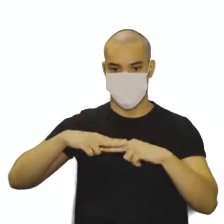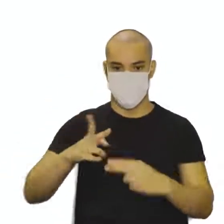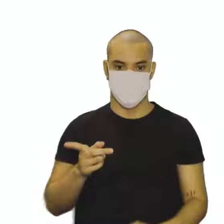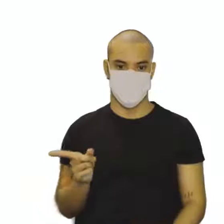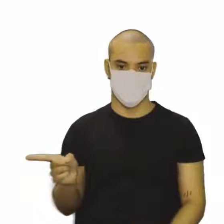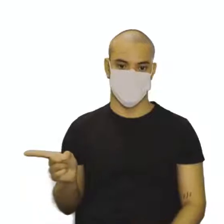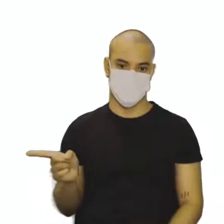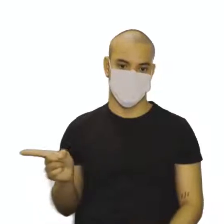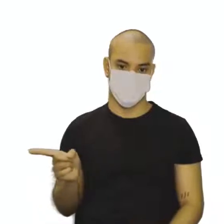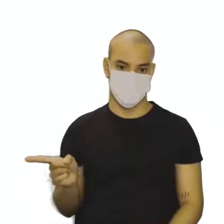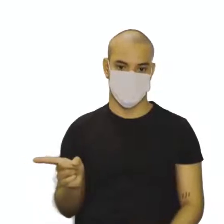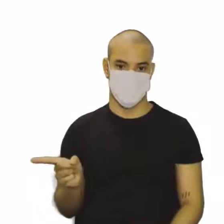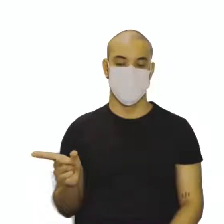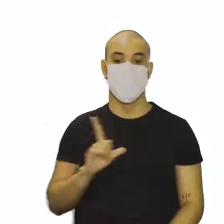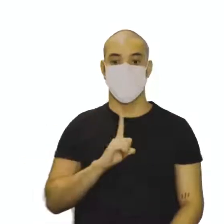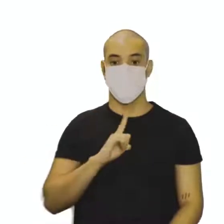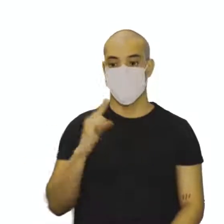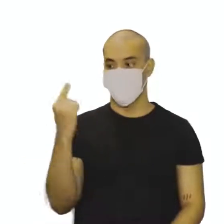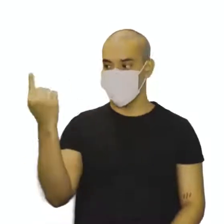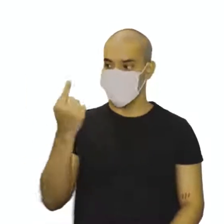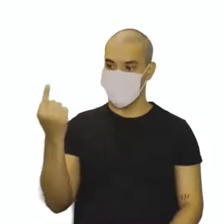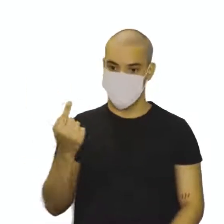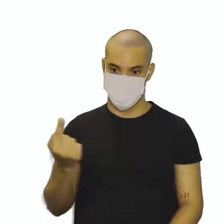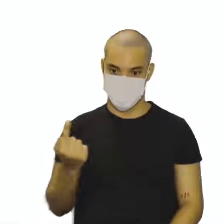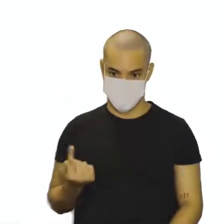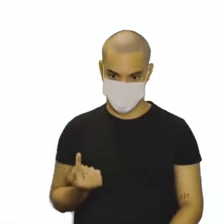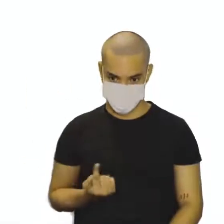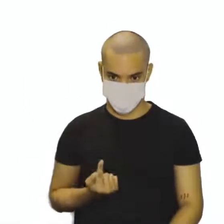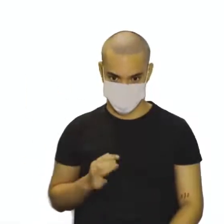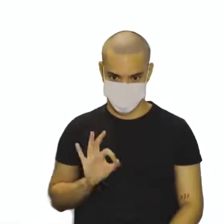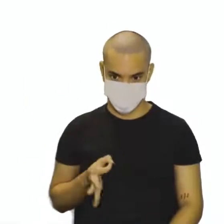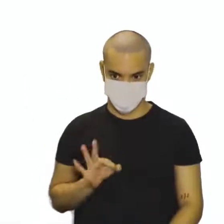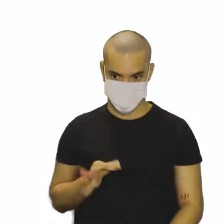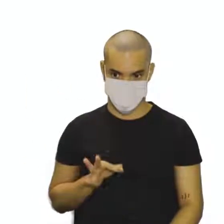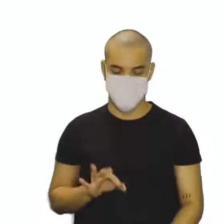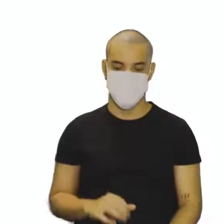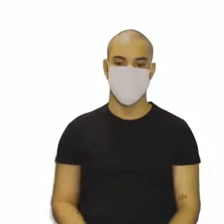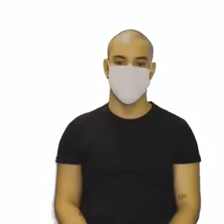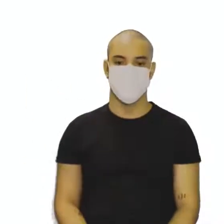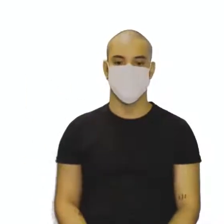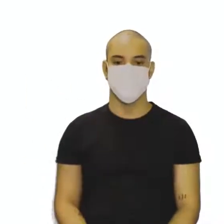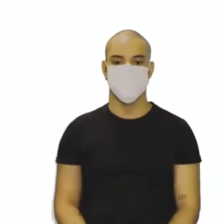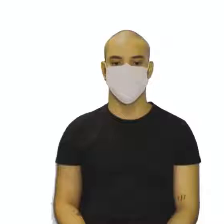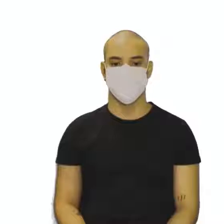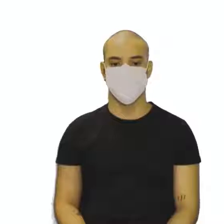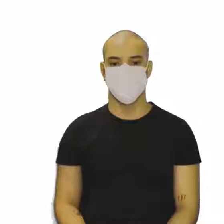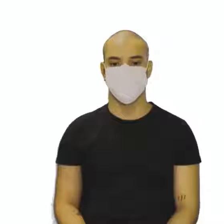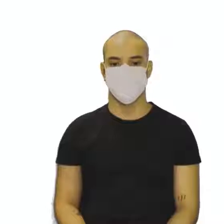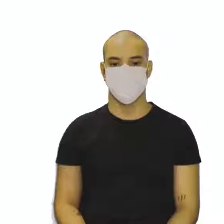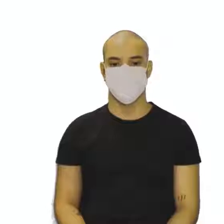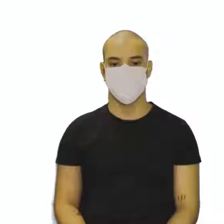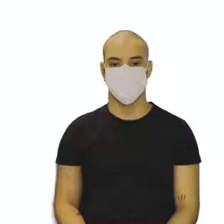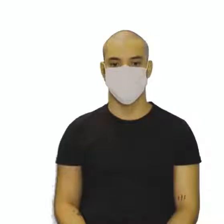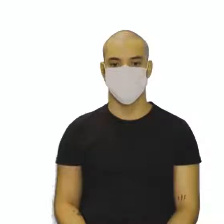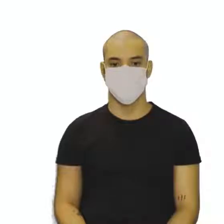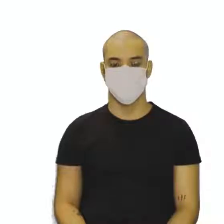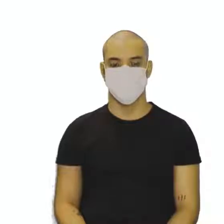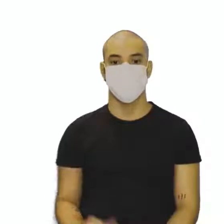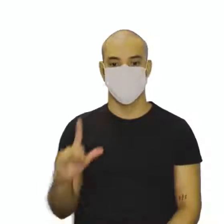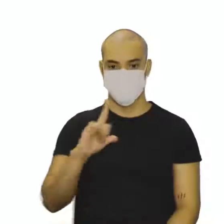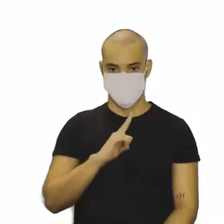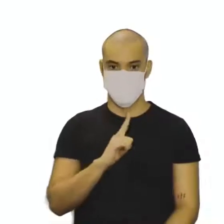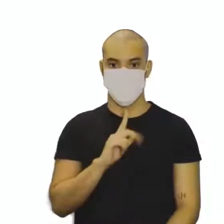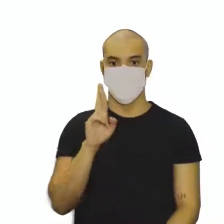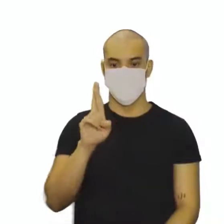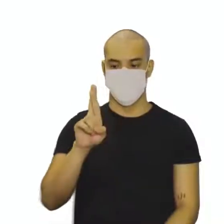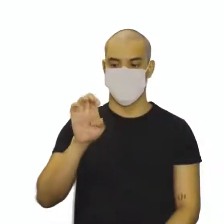só. Tá aqui a simbologia do nosso indutor, certo? Aqui nós temos, olha só, o